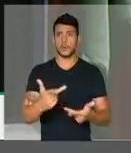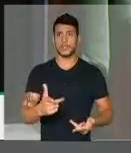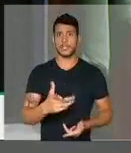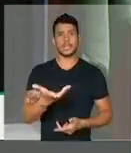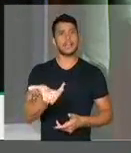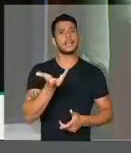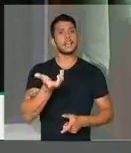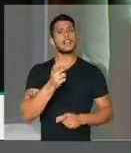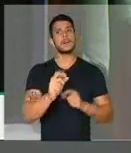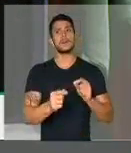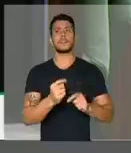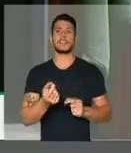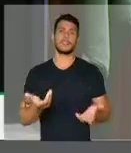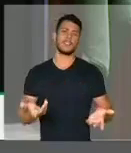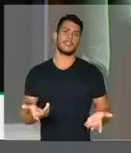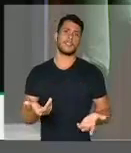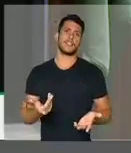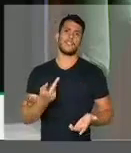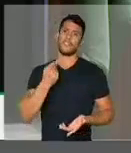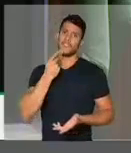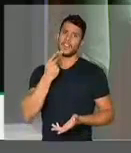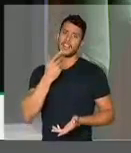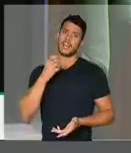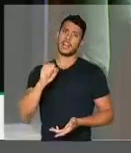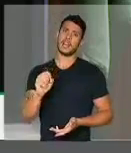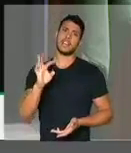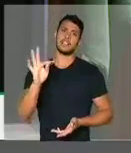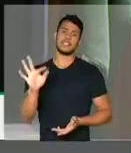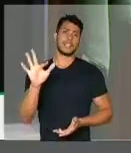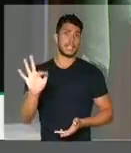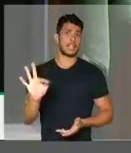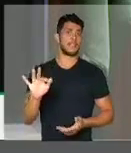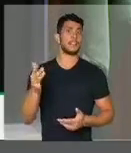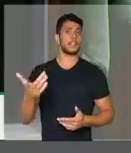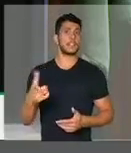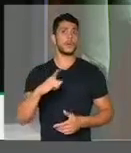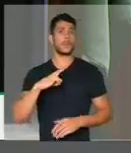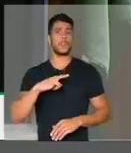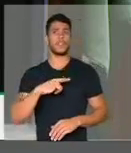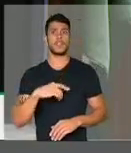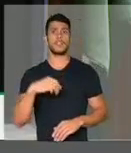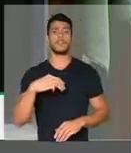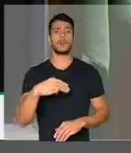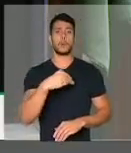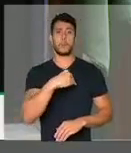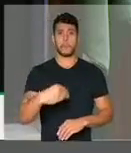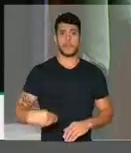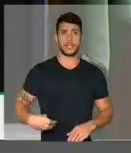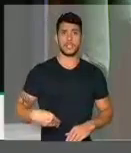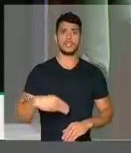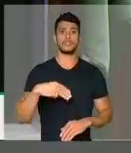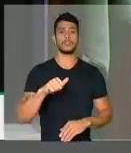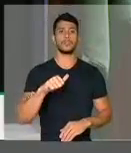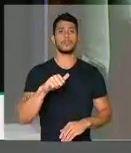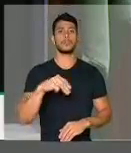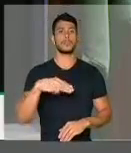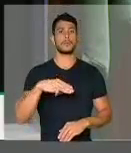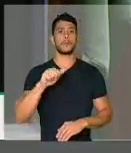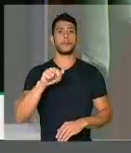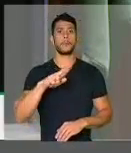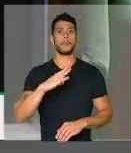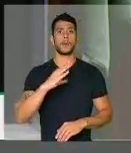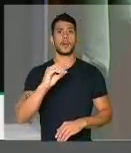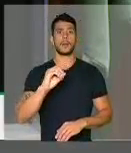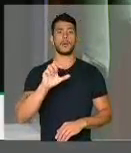querer advertir o Supremo Tribunal Federal. Levou um pito do ministro Marco Aurélio, porque não cabe a esse